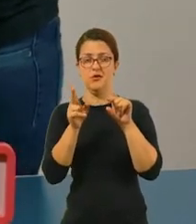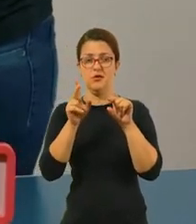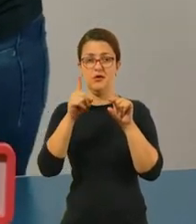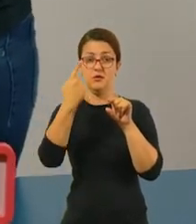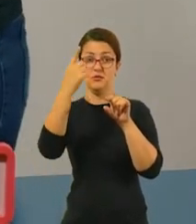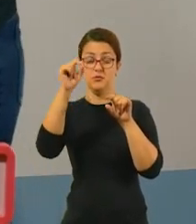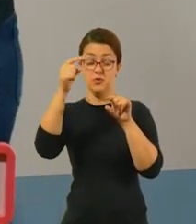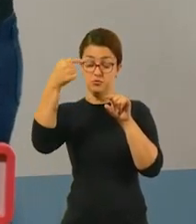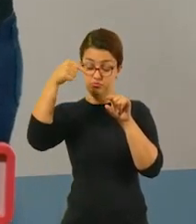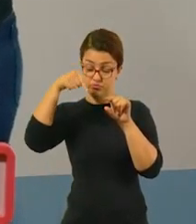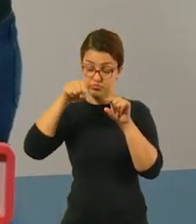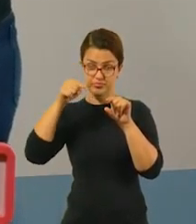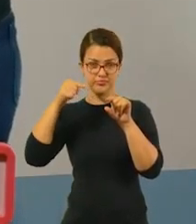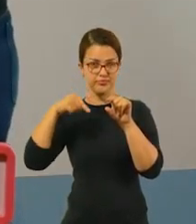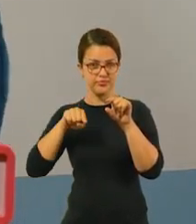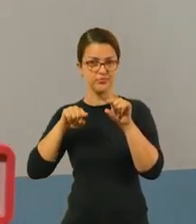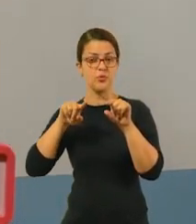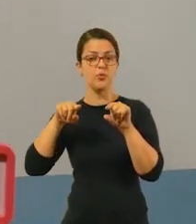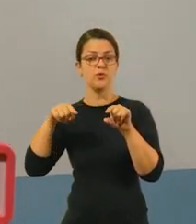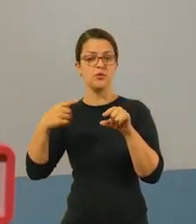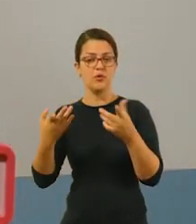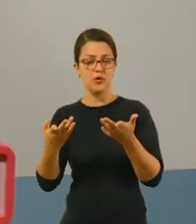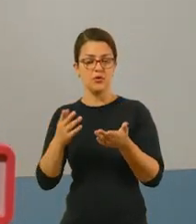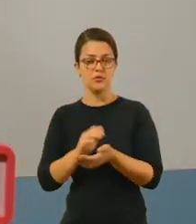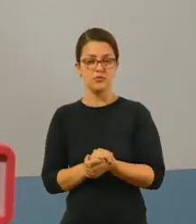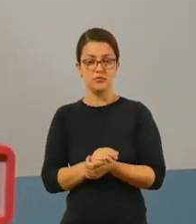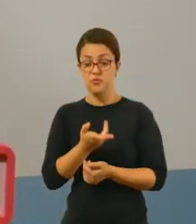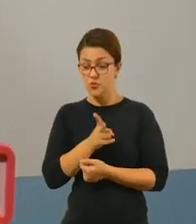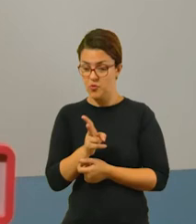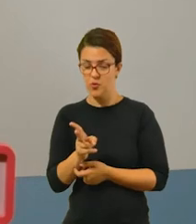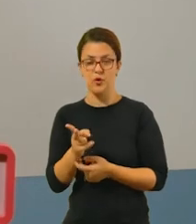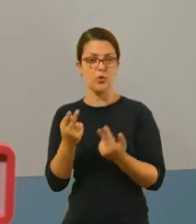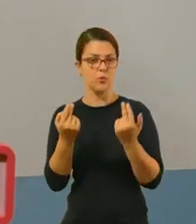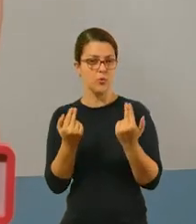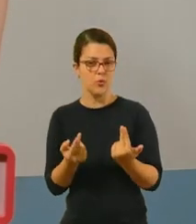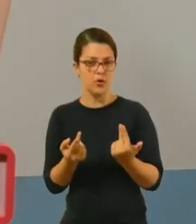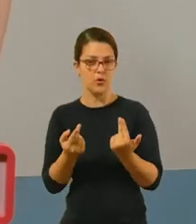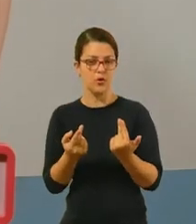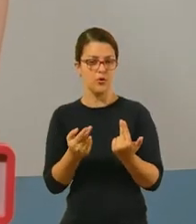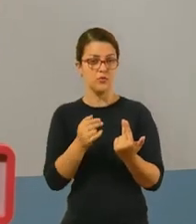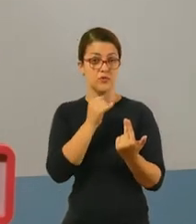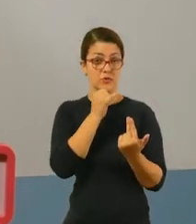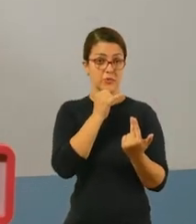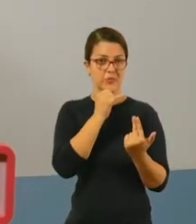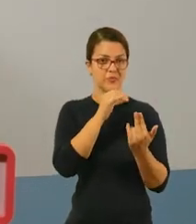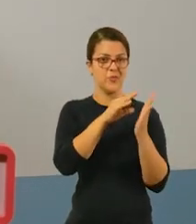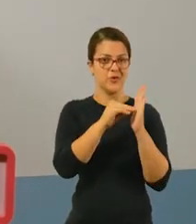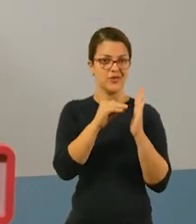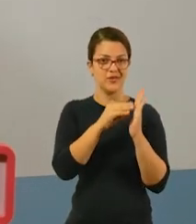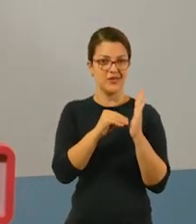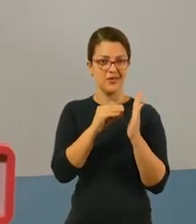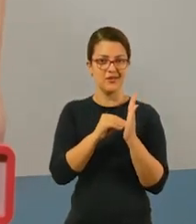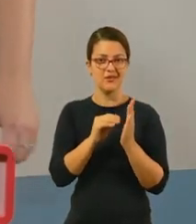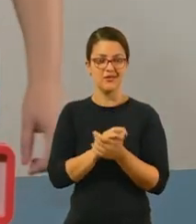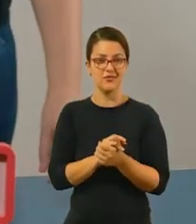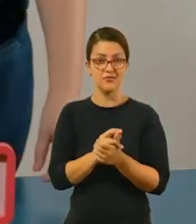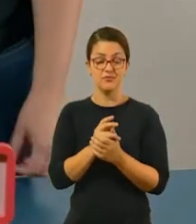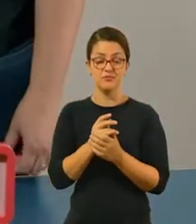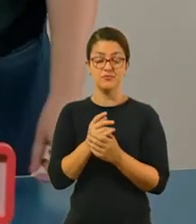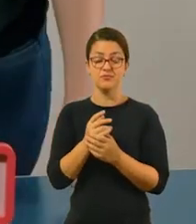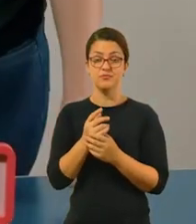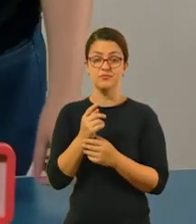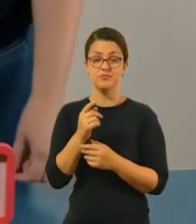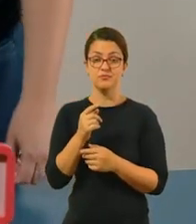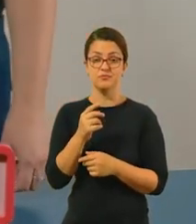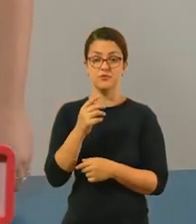depois? Dos números naturais. E aqui, você vai seguir a mesma lógica desse exercício aqui. Então, vai pular de